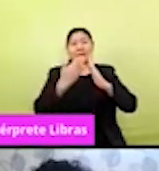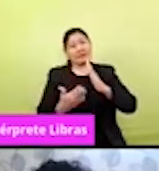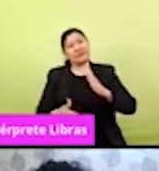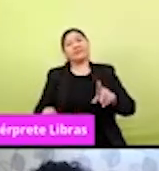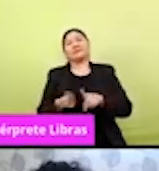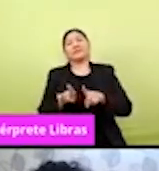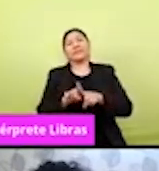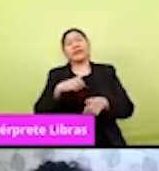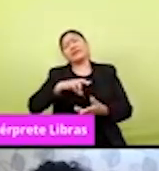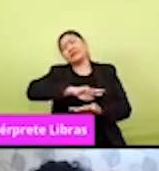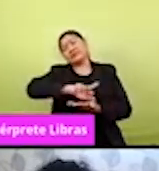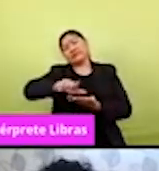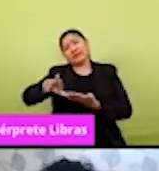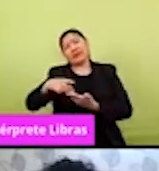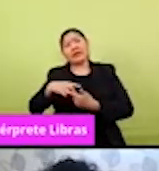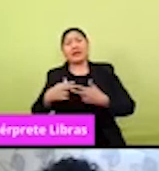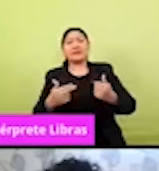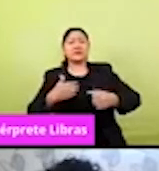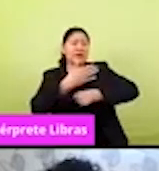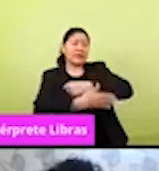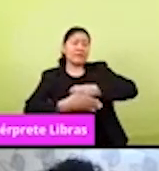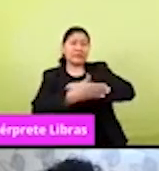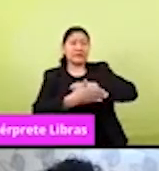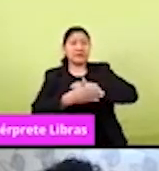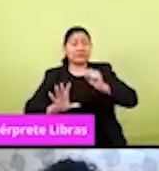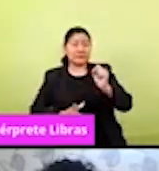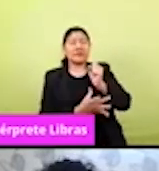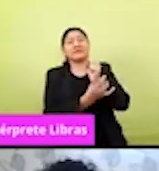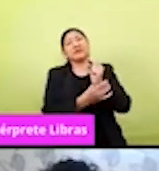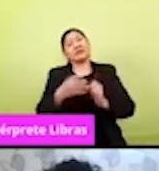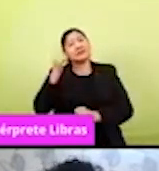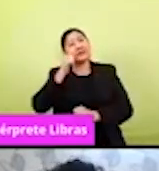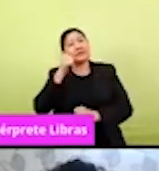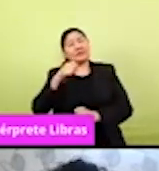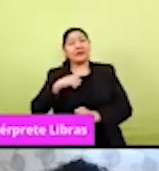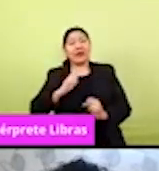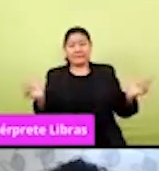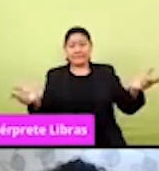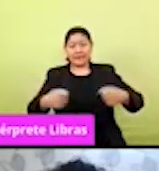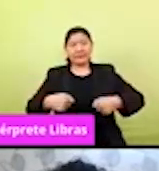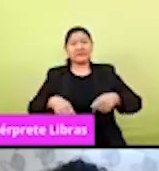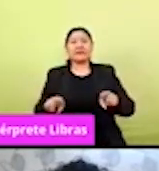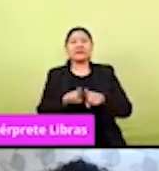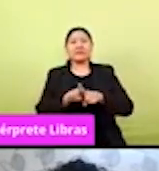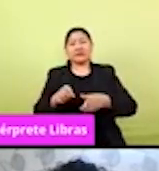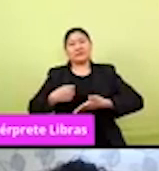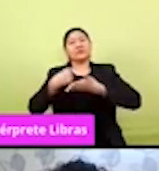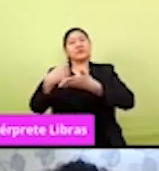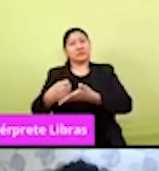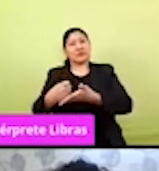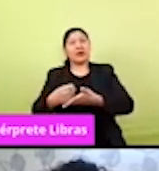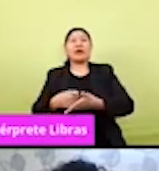para emissão de medida protetiva, e agora a gente tem, inclusive, essa possibilidade, né, de pedir a medida protetiva online.